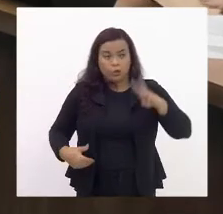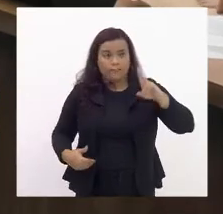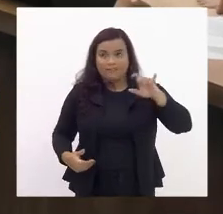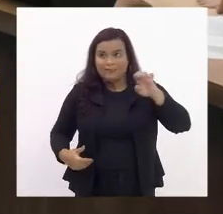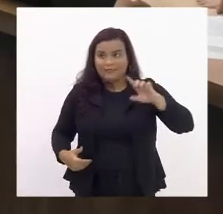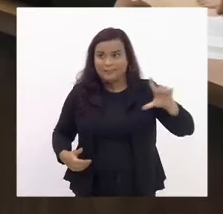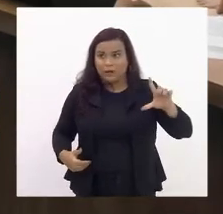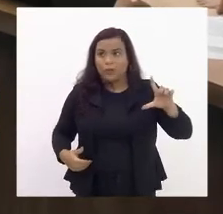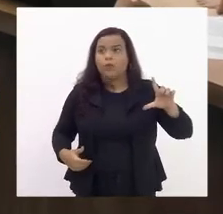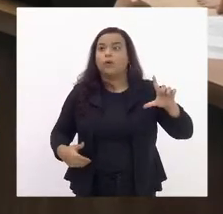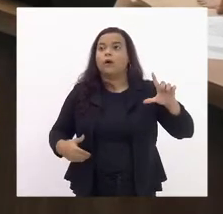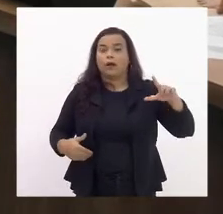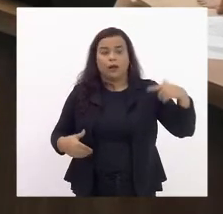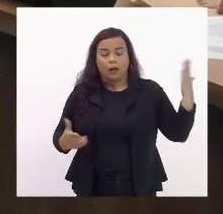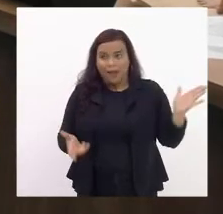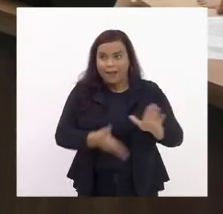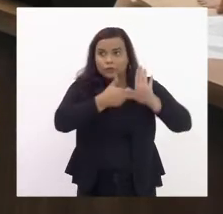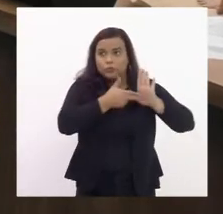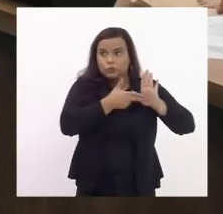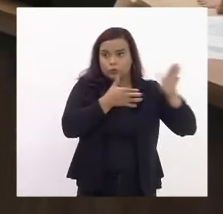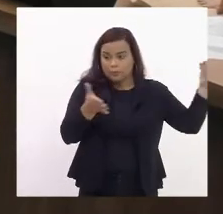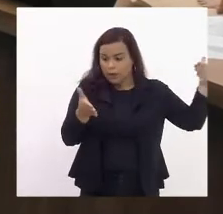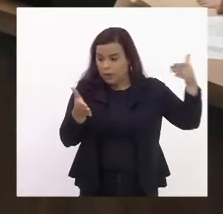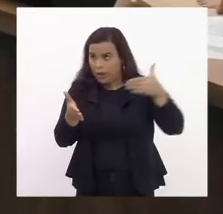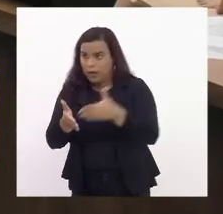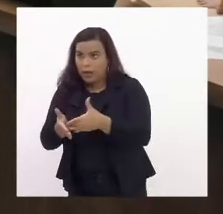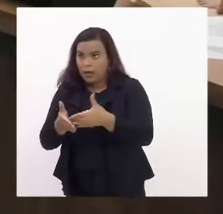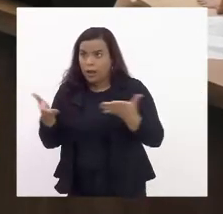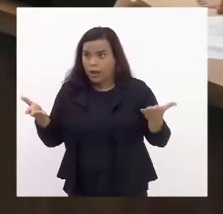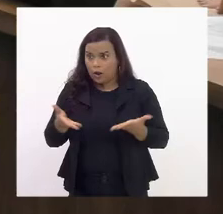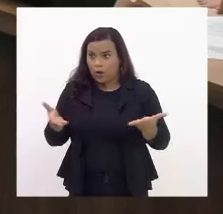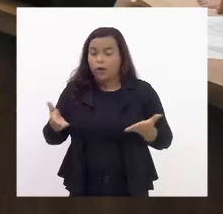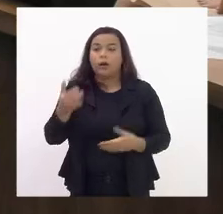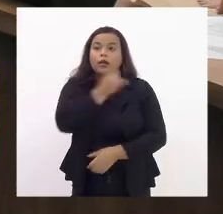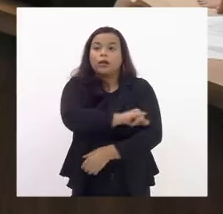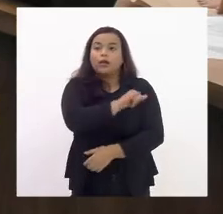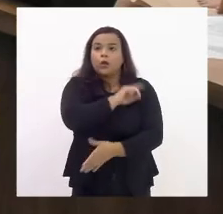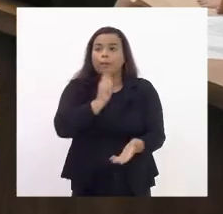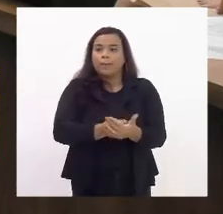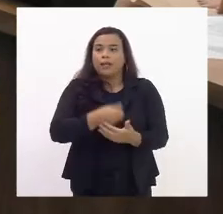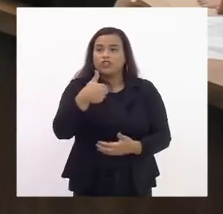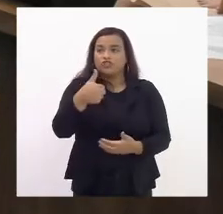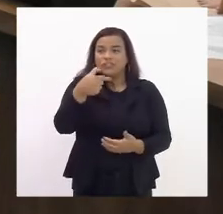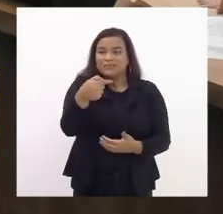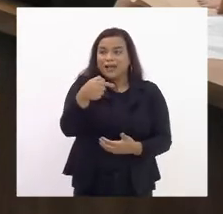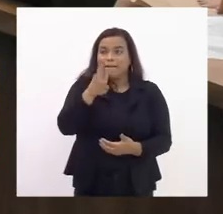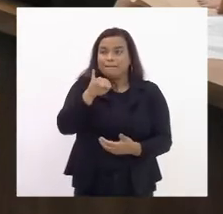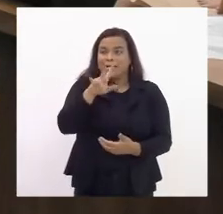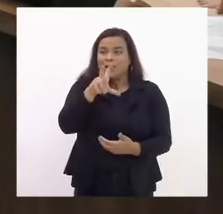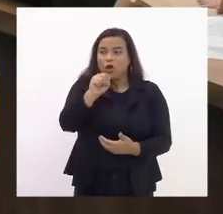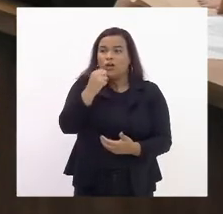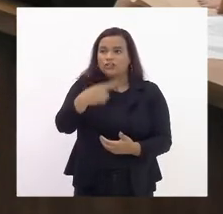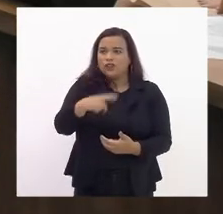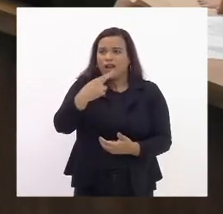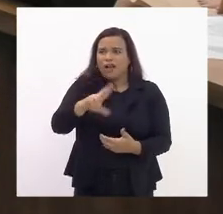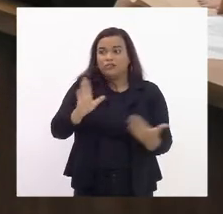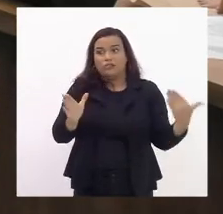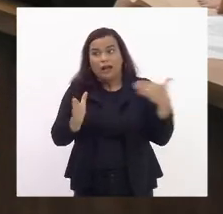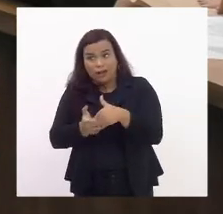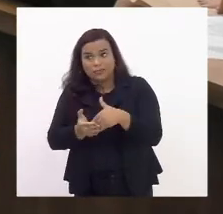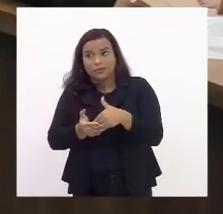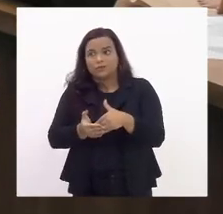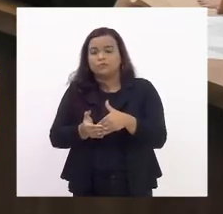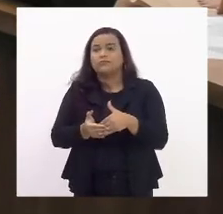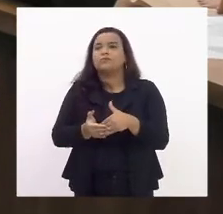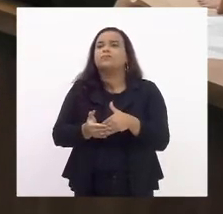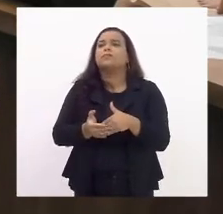o Rio de Janeiro já pagou 17 bilhões de reais na Operação Delaware. Como nesse período a gente não pagou a